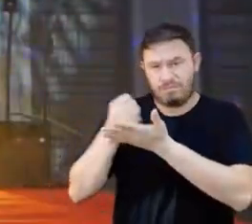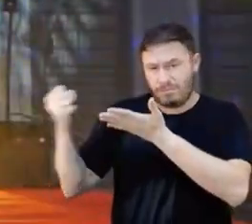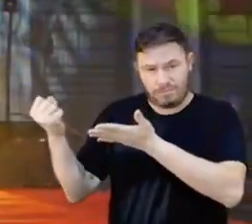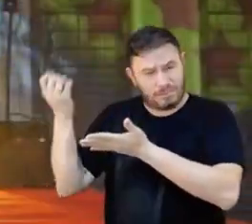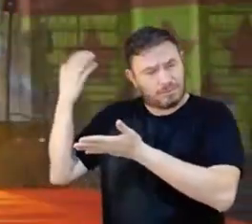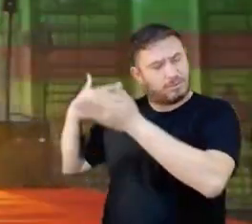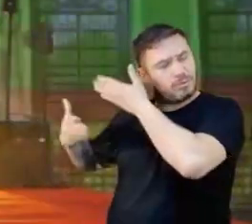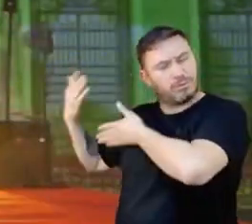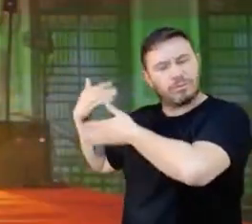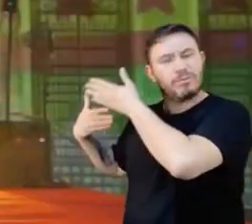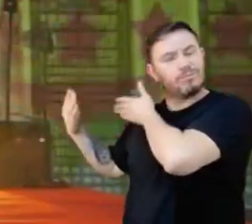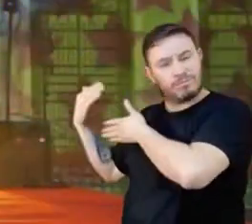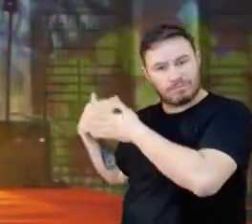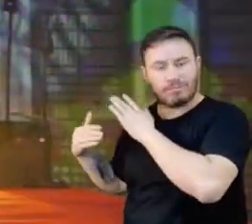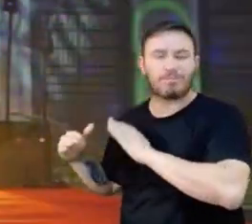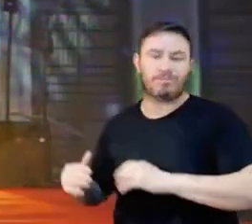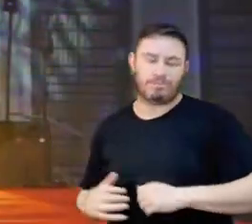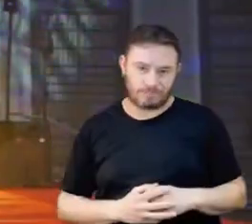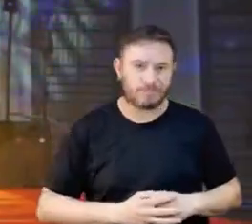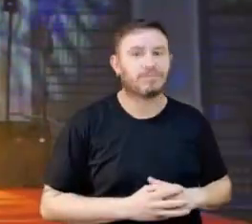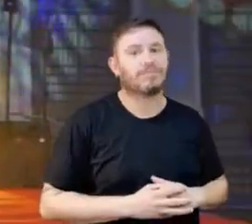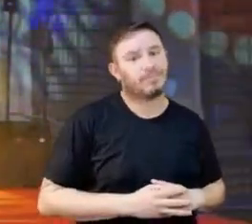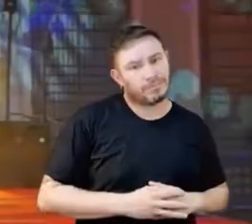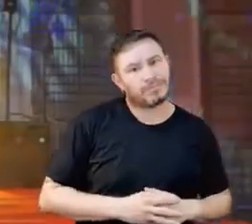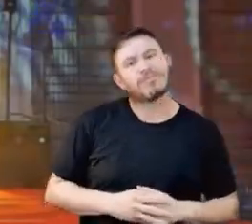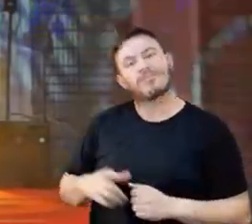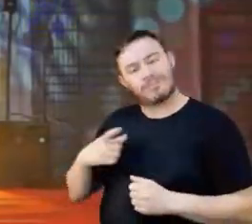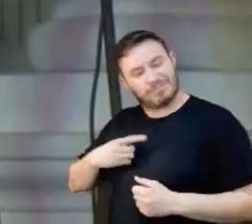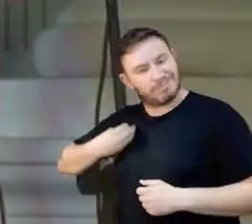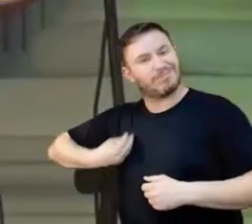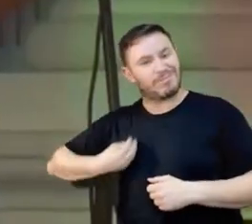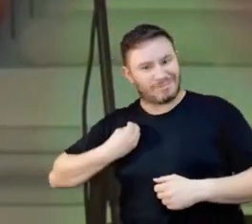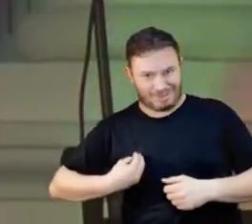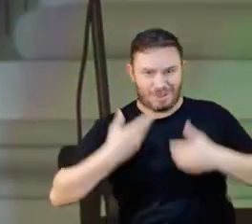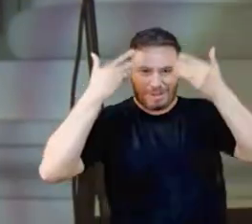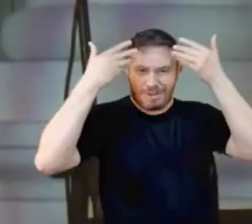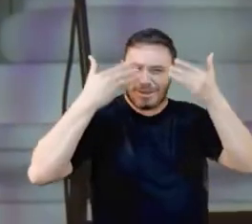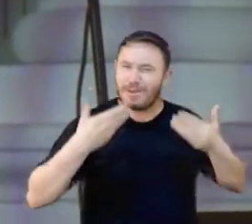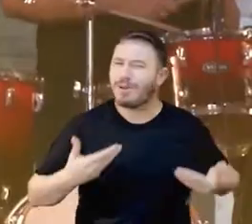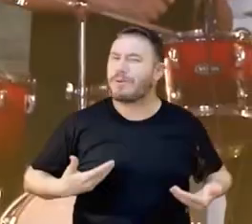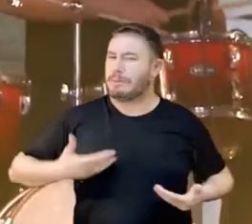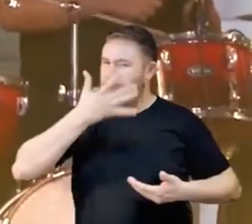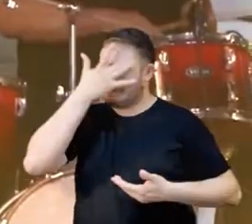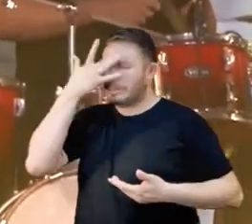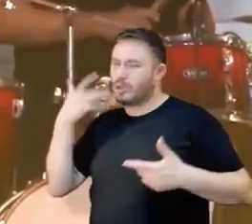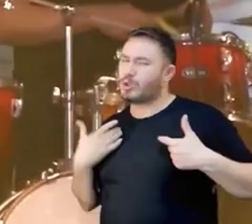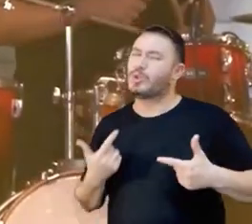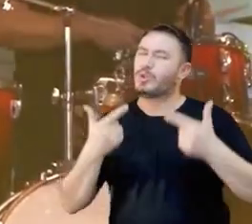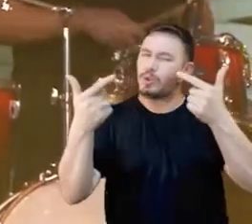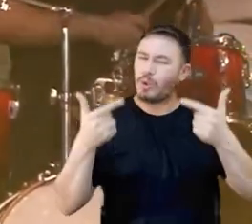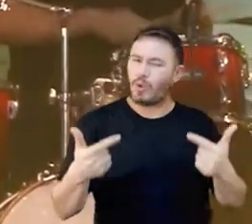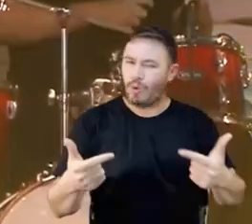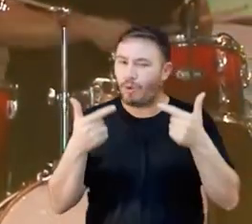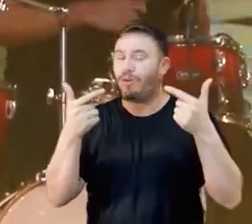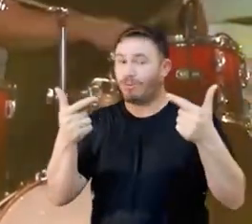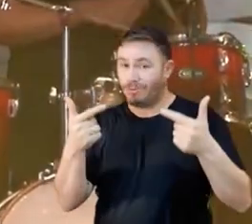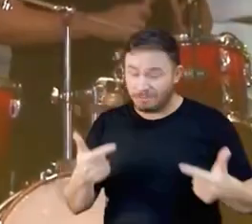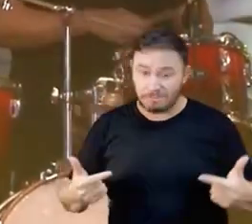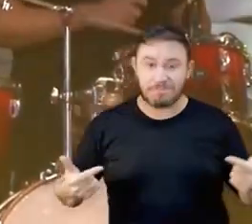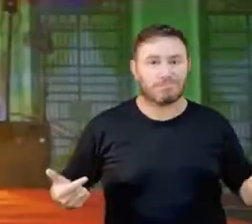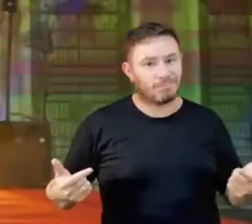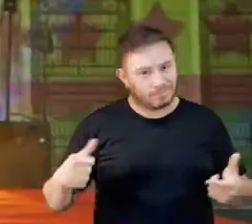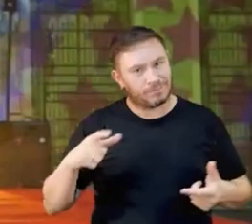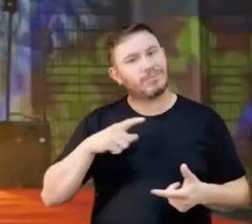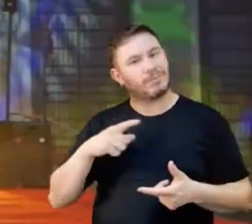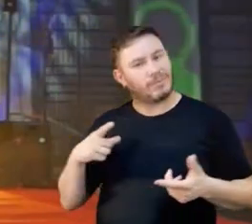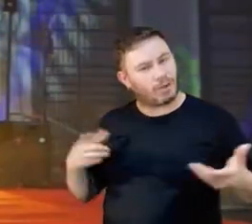não posso sofrer no ano passado. Presentemente eu posso me considerar um